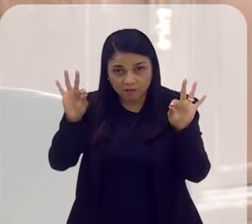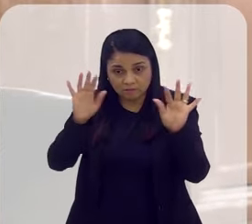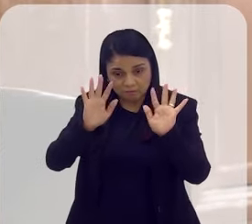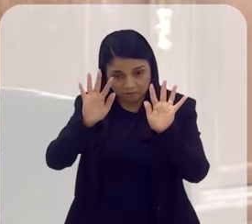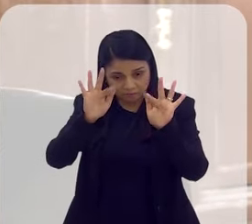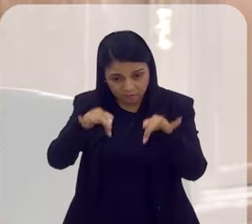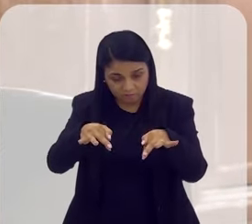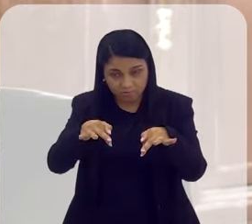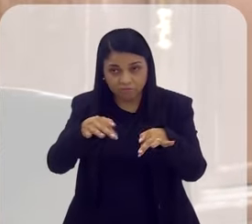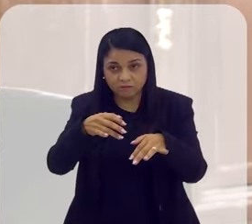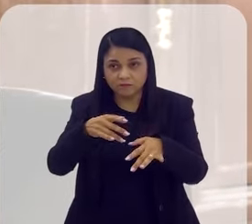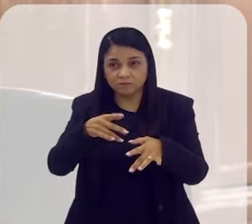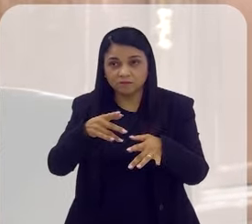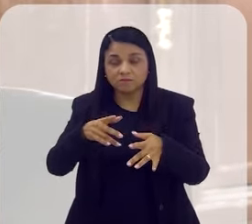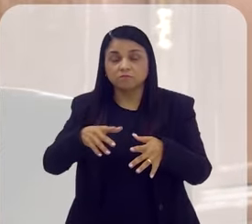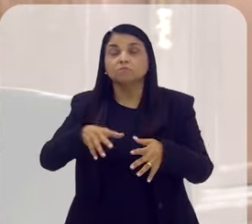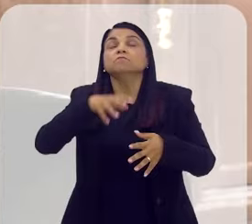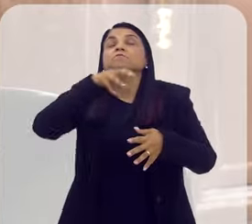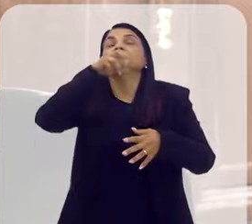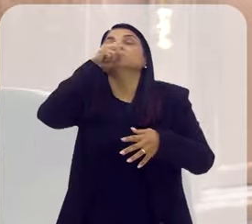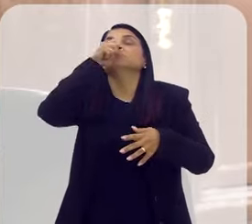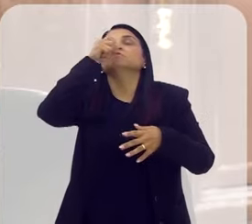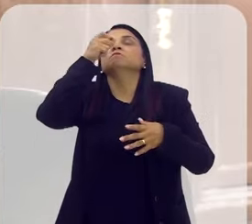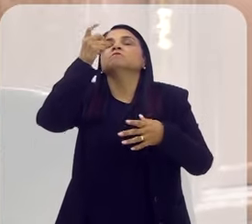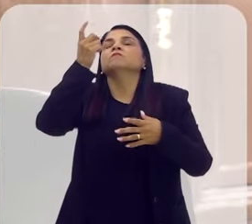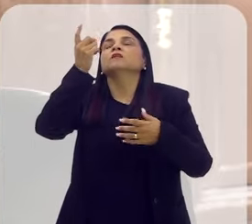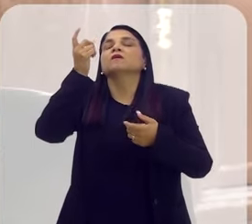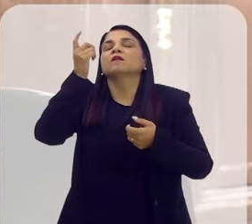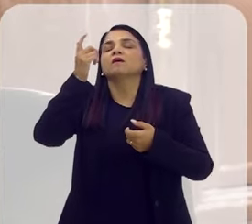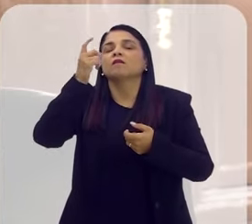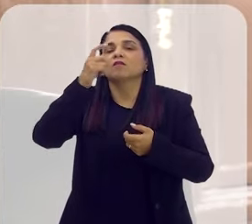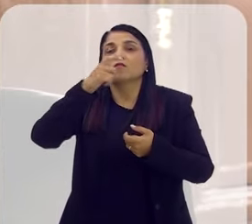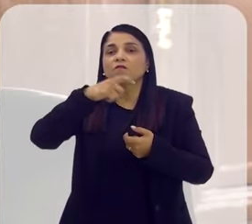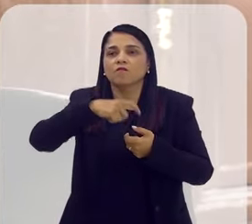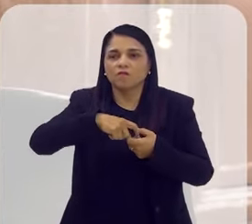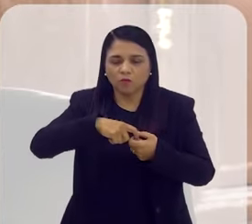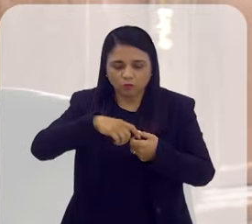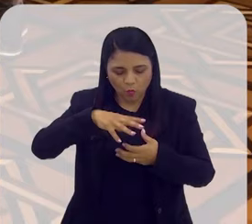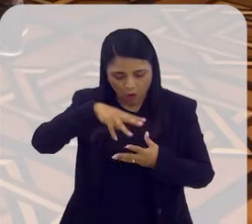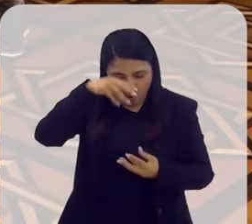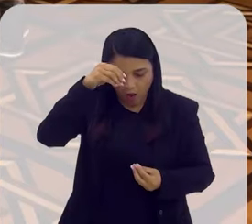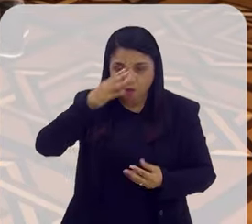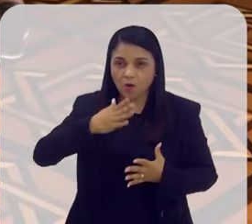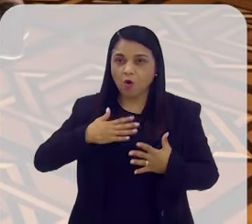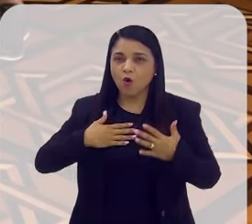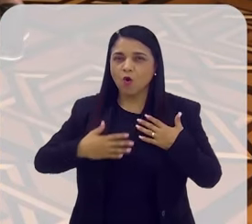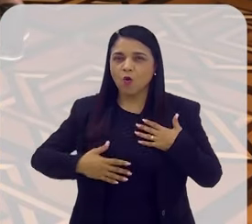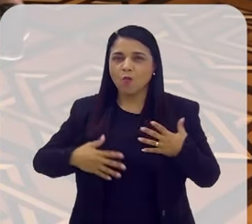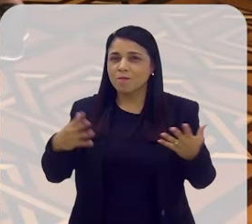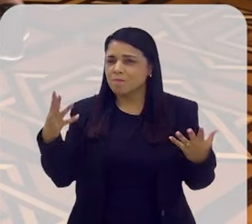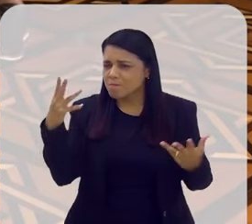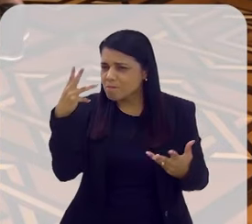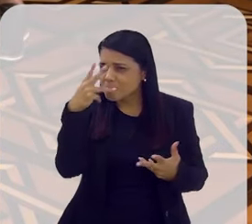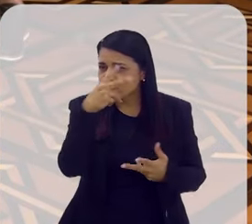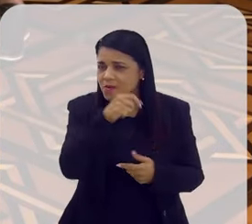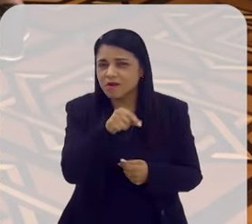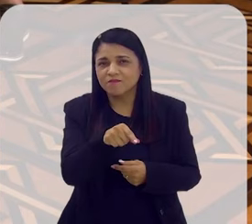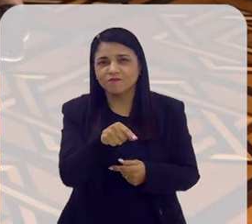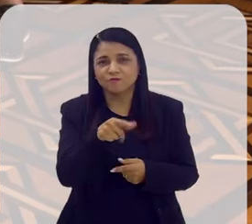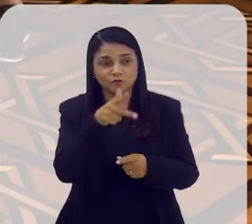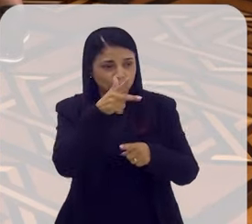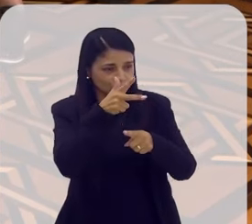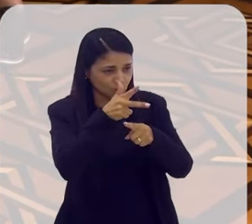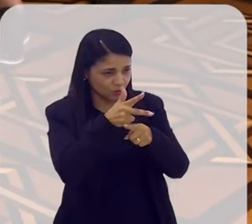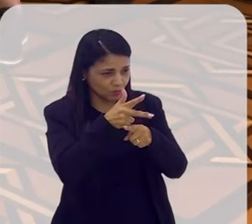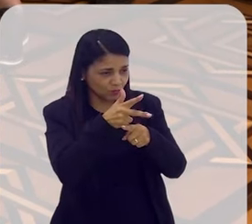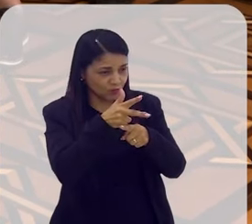essa frase, eu respiro e volto para o meu corpo. Isso é maravilhoso. Deixa eu falar